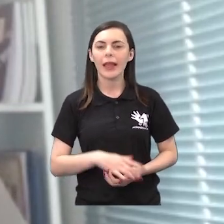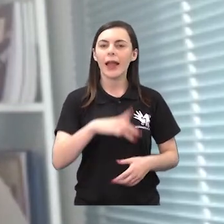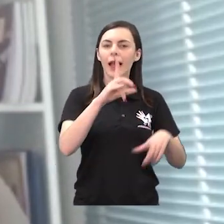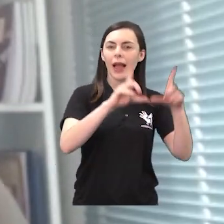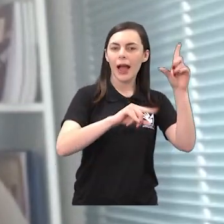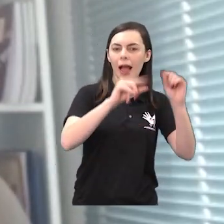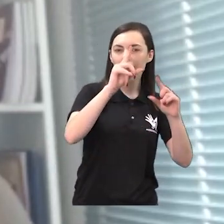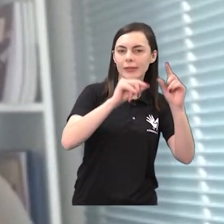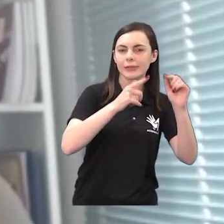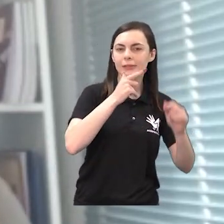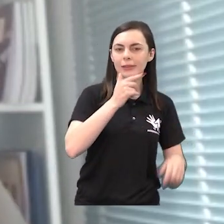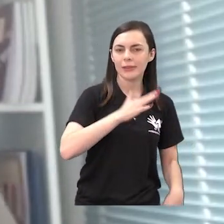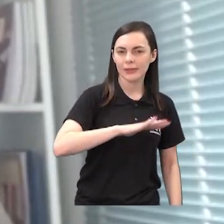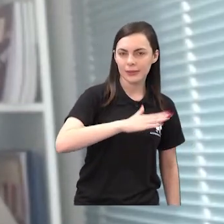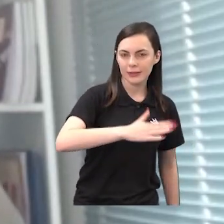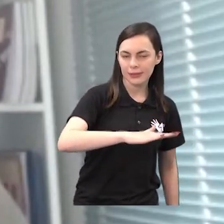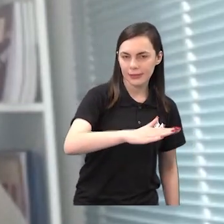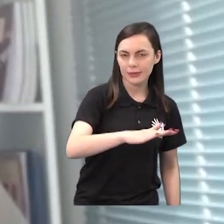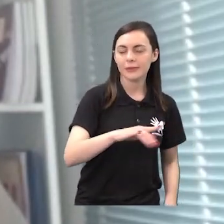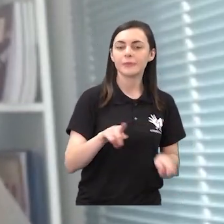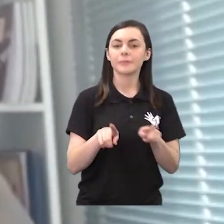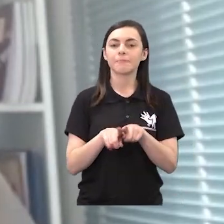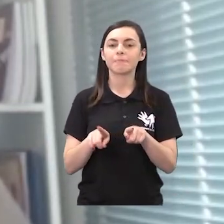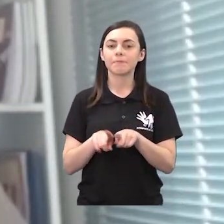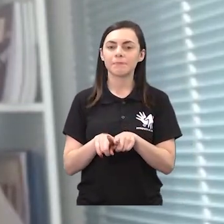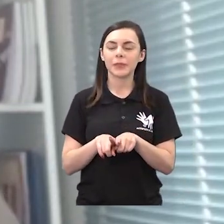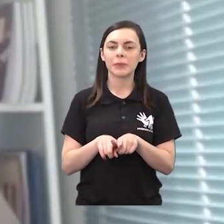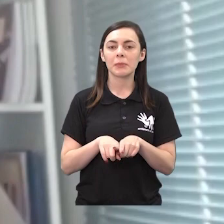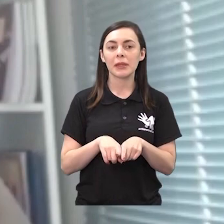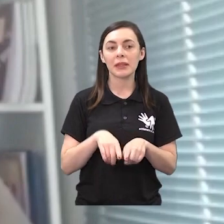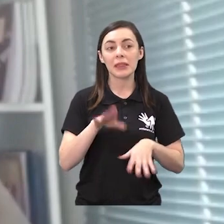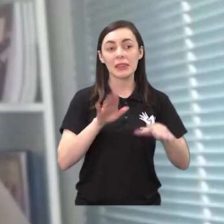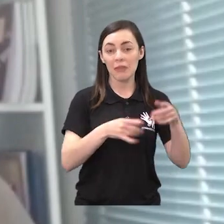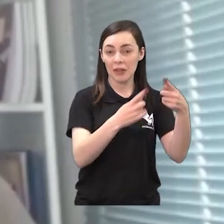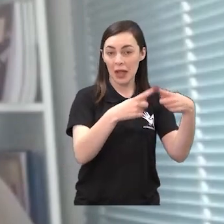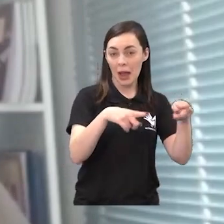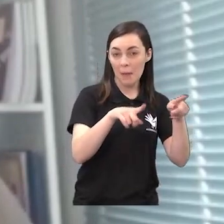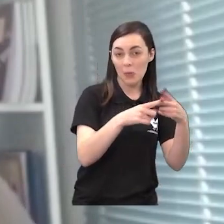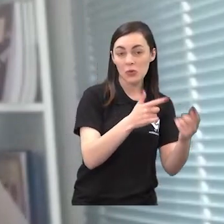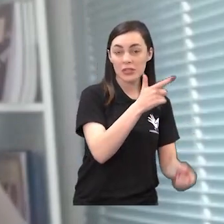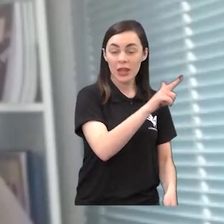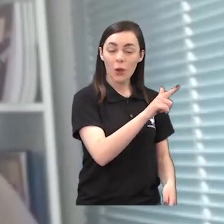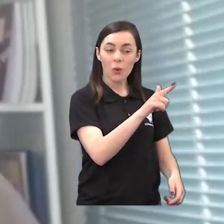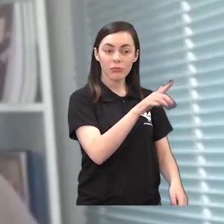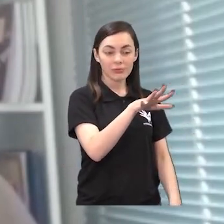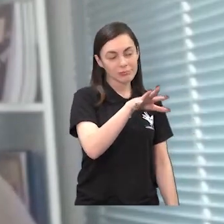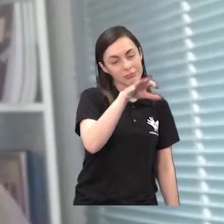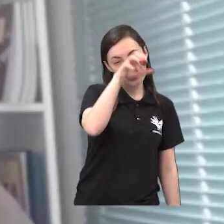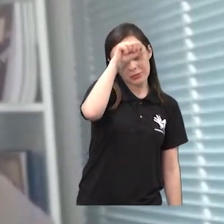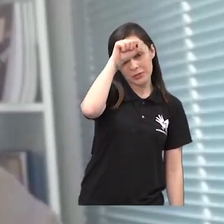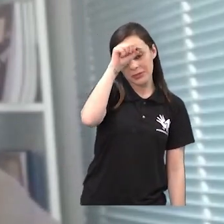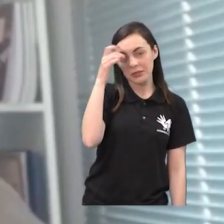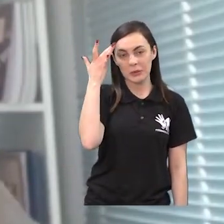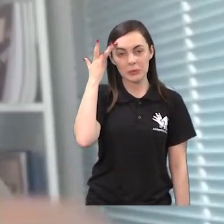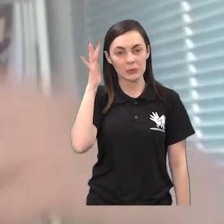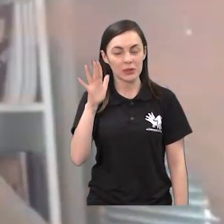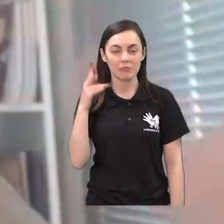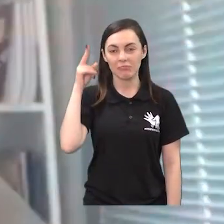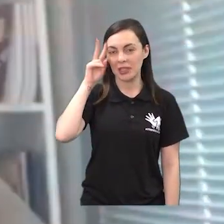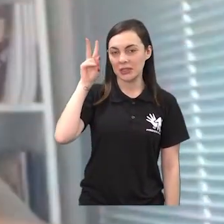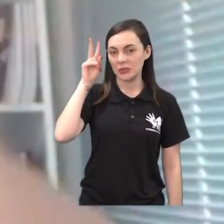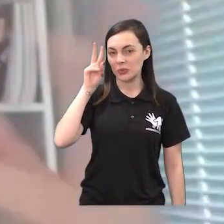a Estrela do Mar. Então, que por sua vez deve ter sido inspirado em alguma coisa de